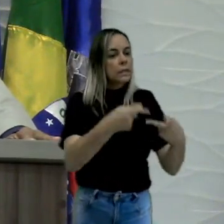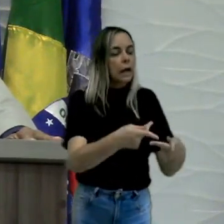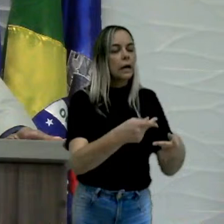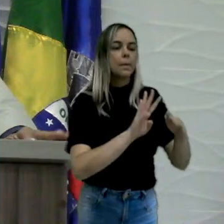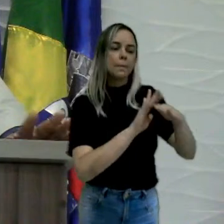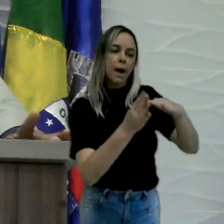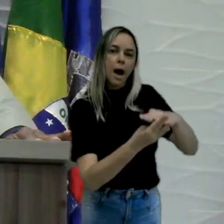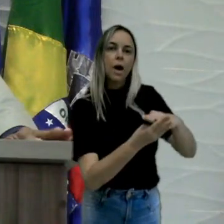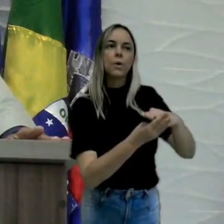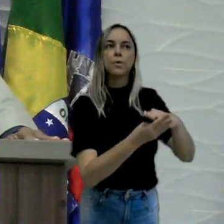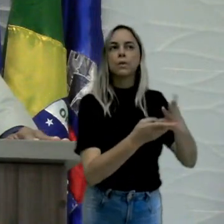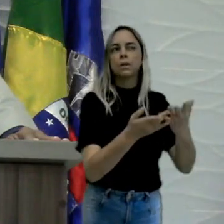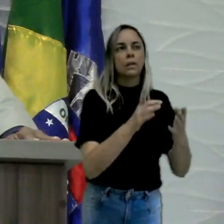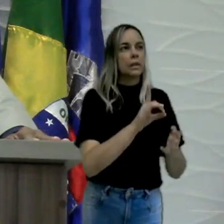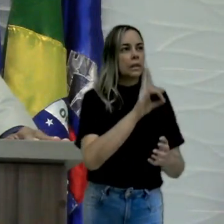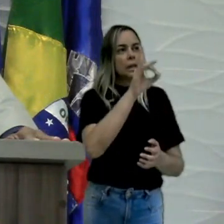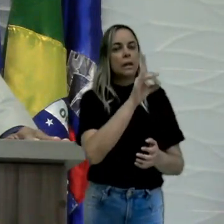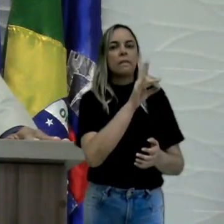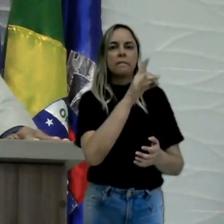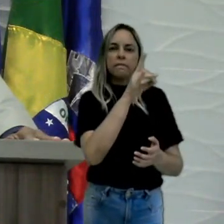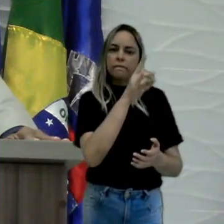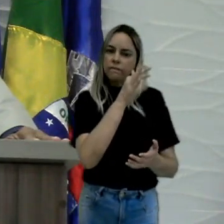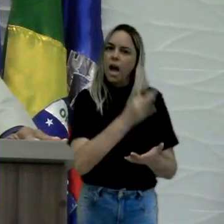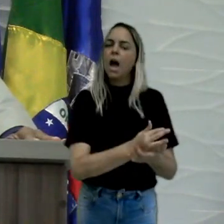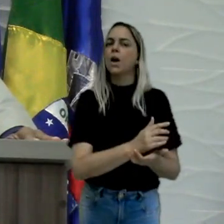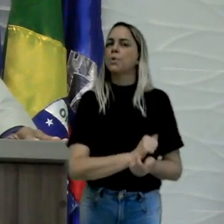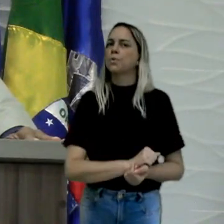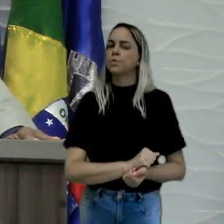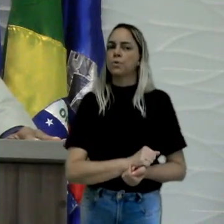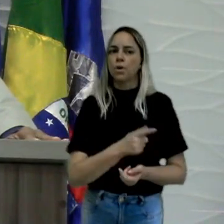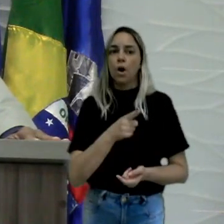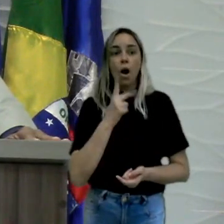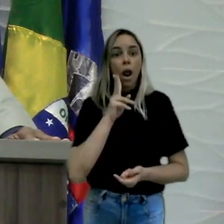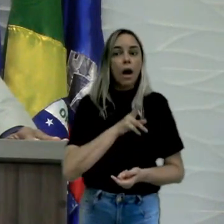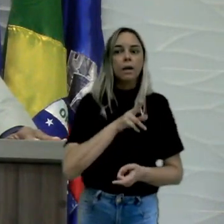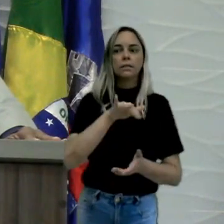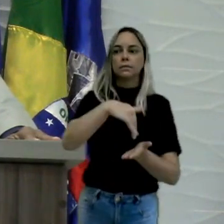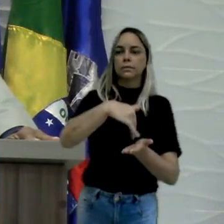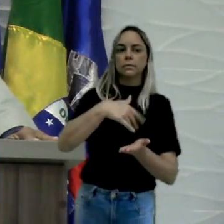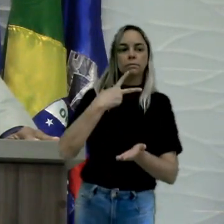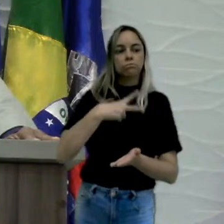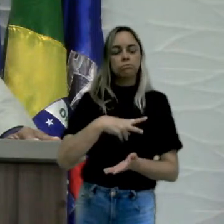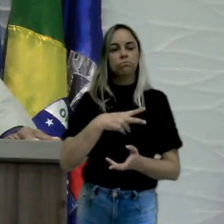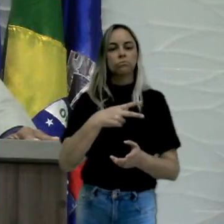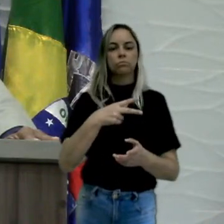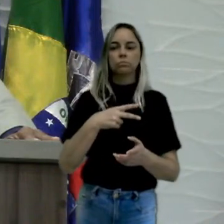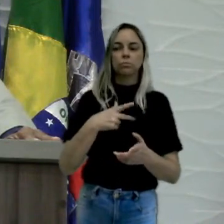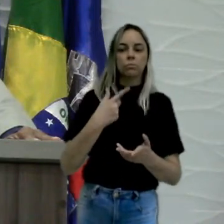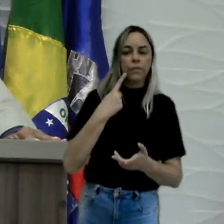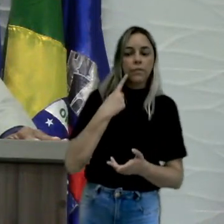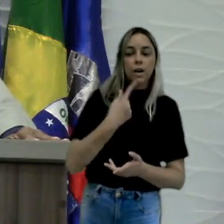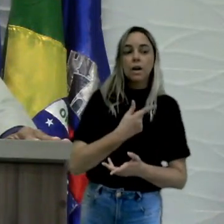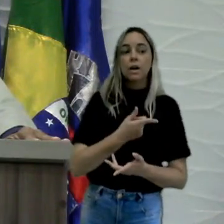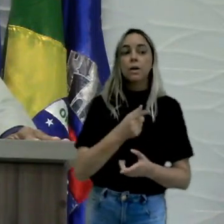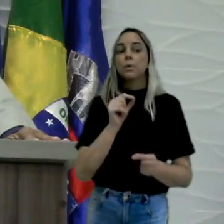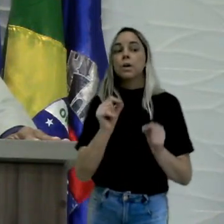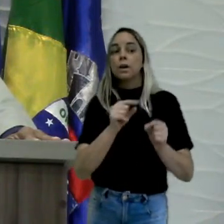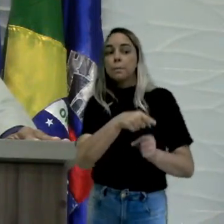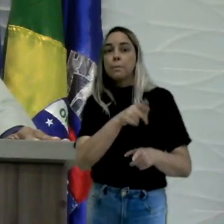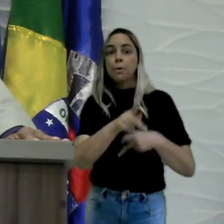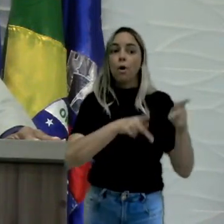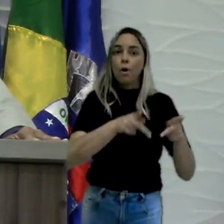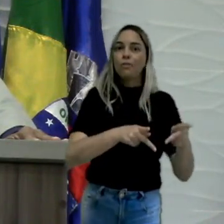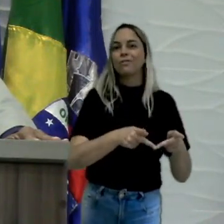Fiel. Queria que o secretário fosse lá dar uma olhada. Tem rua que não passa. Aquele pessoal paga IPTU.